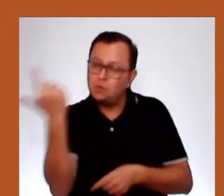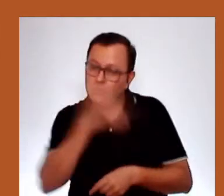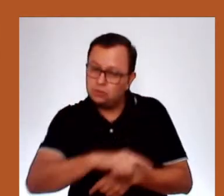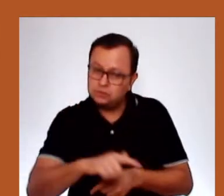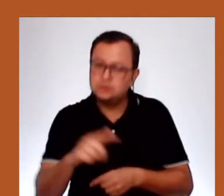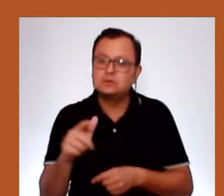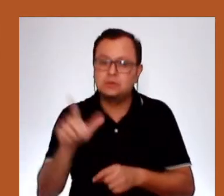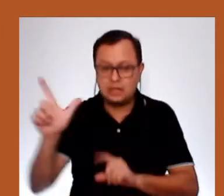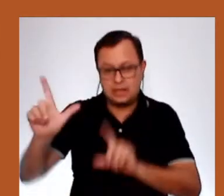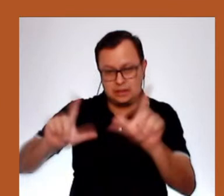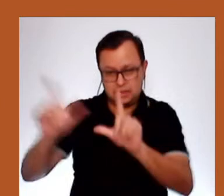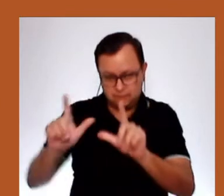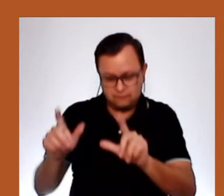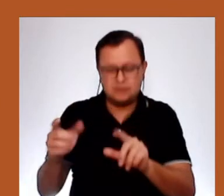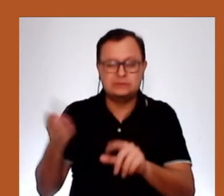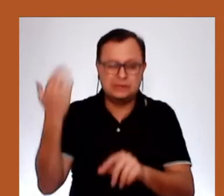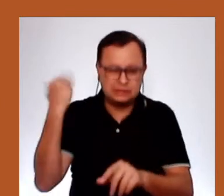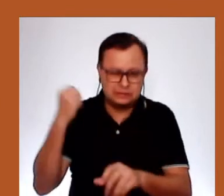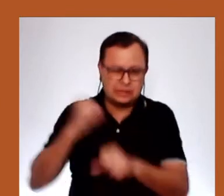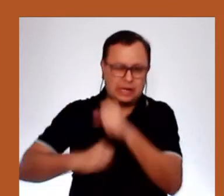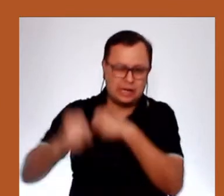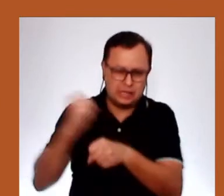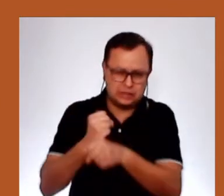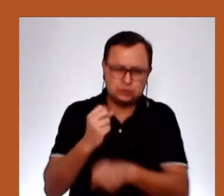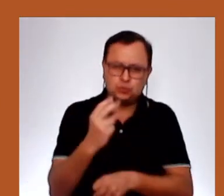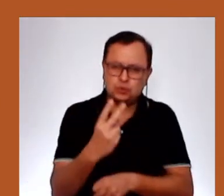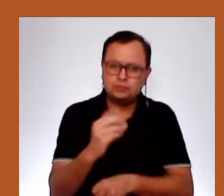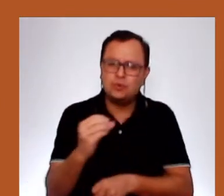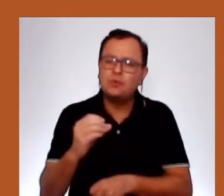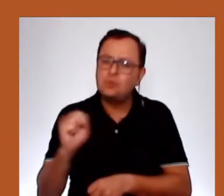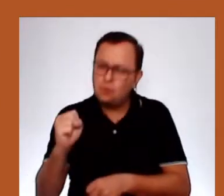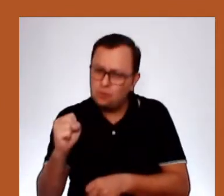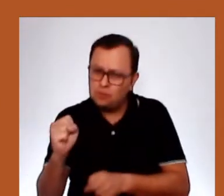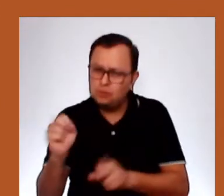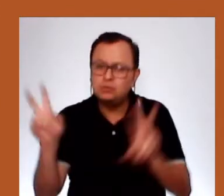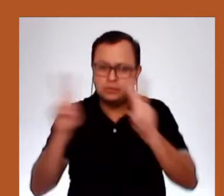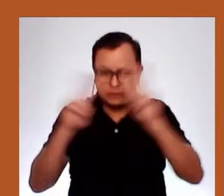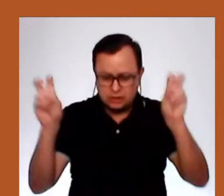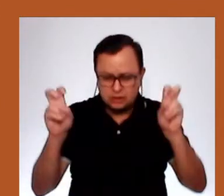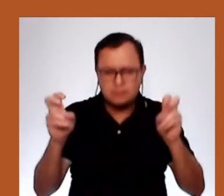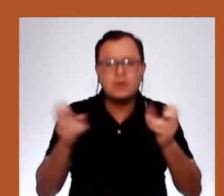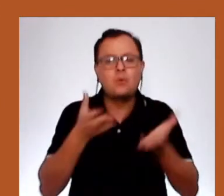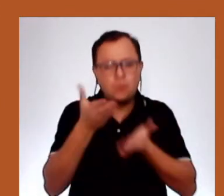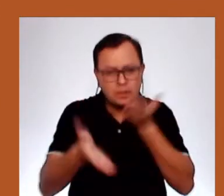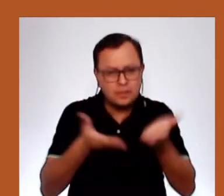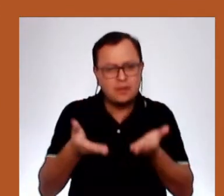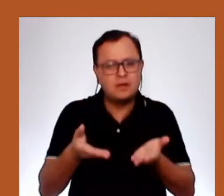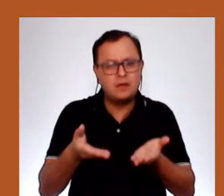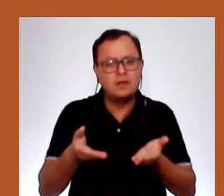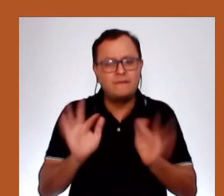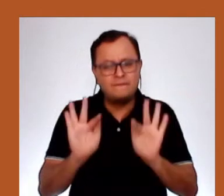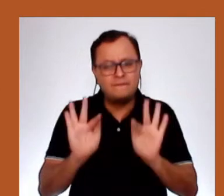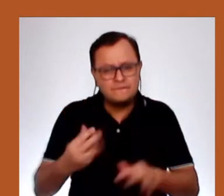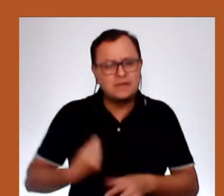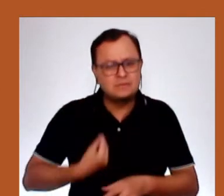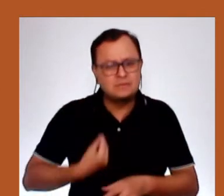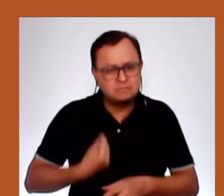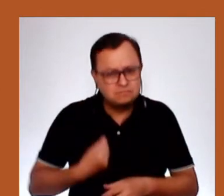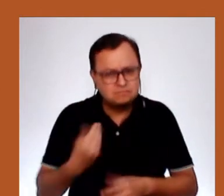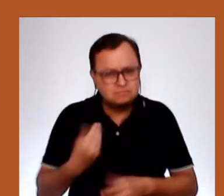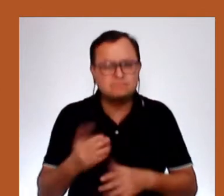sobre cuidados paliativos, isso lá em 2008, 2009. E desde então, muito fã da filosofia,